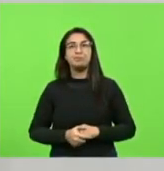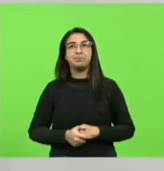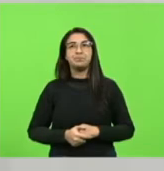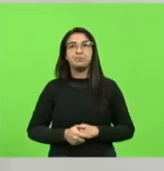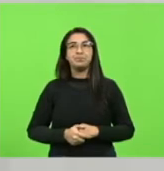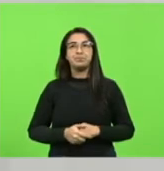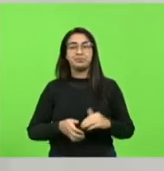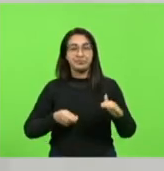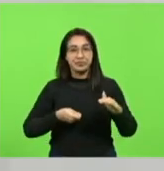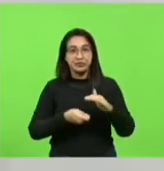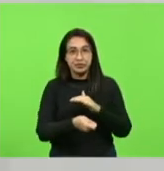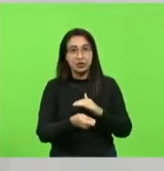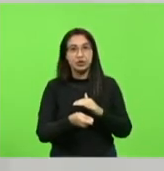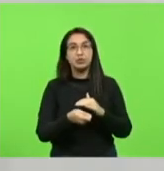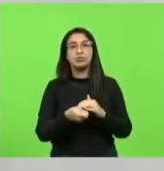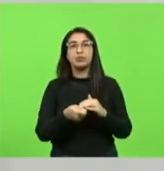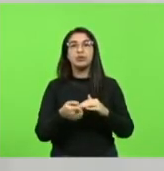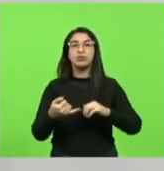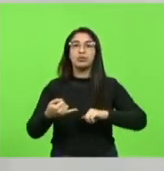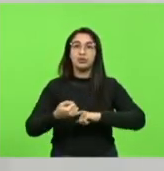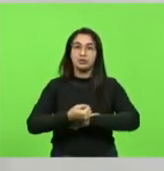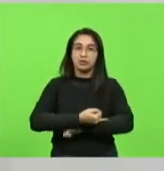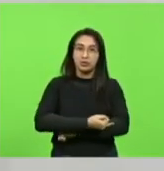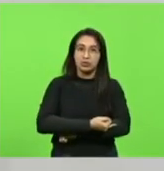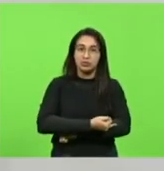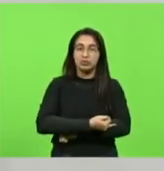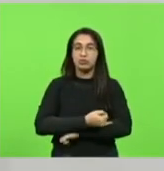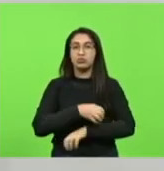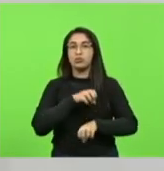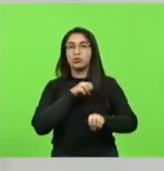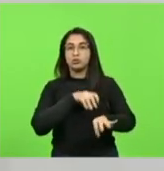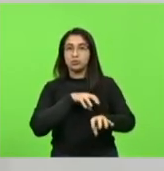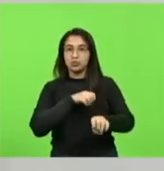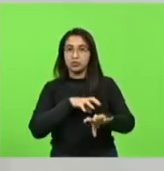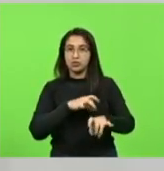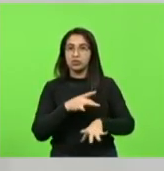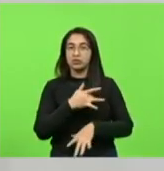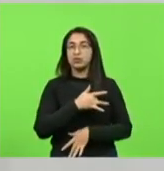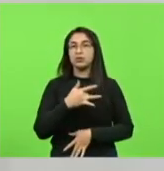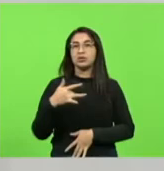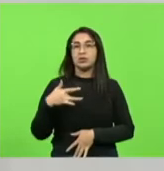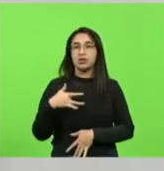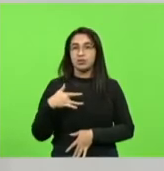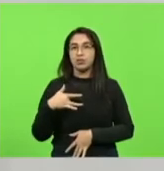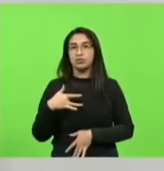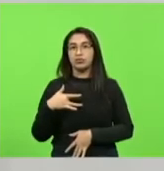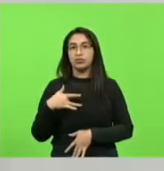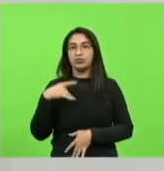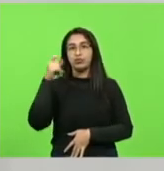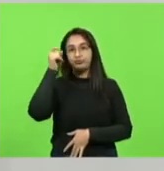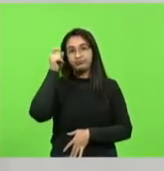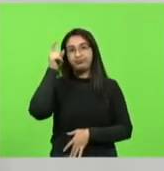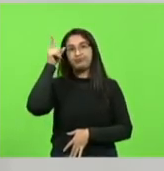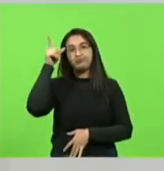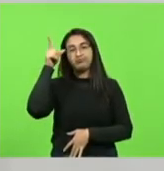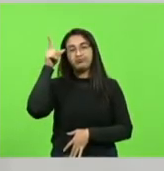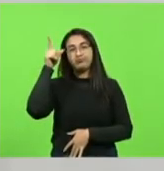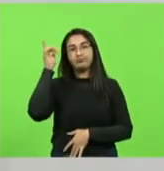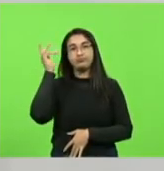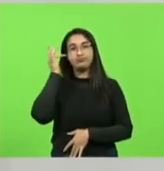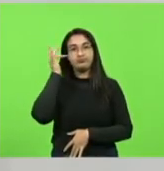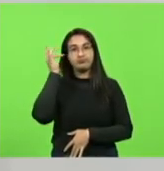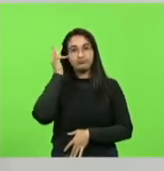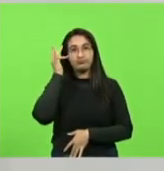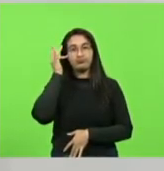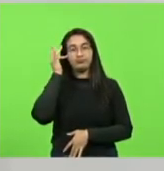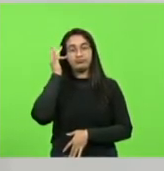Investimentos em infraestrutura, em educação, em saúde e em inteligência. E ainda a